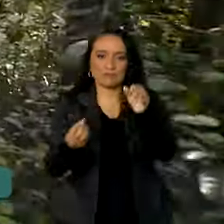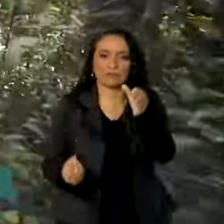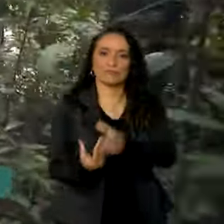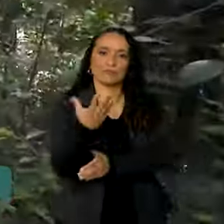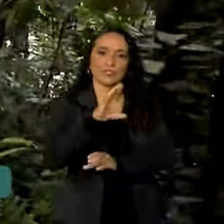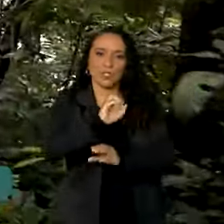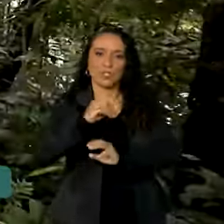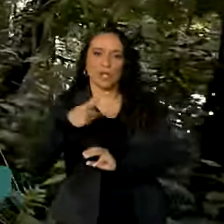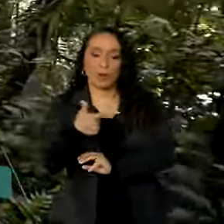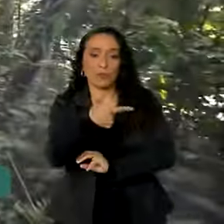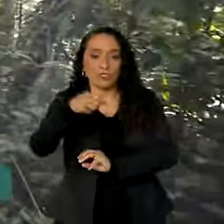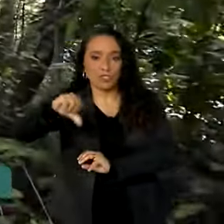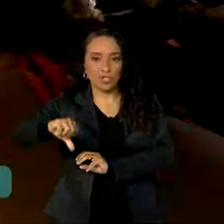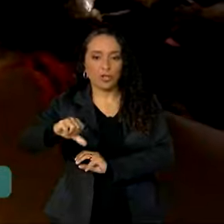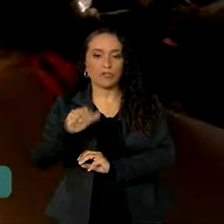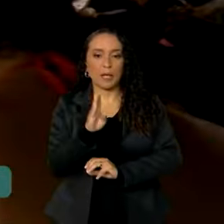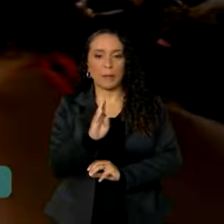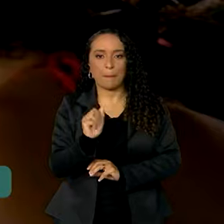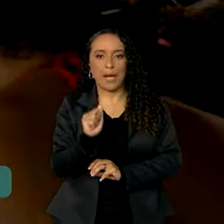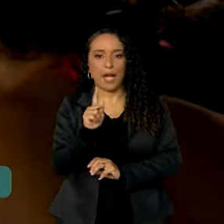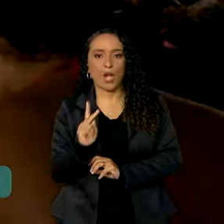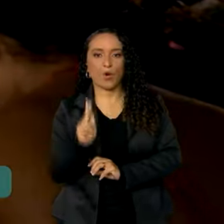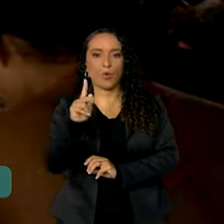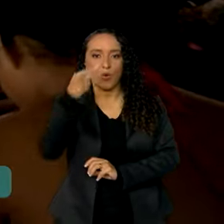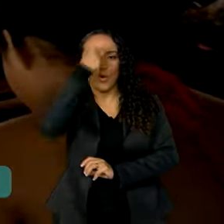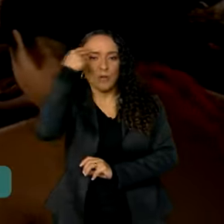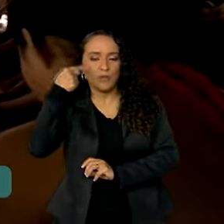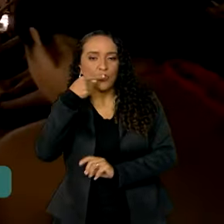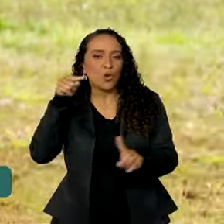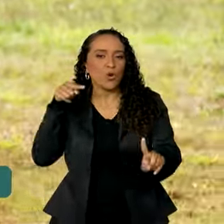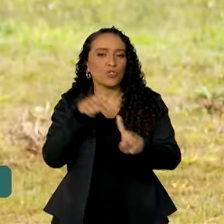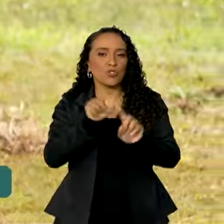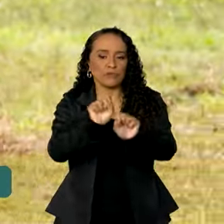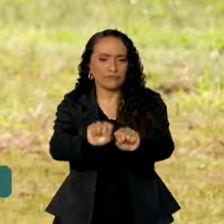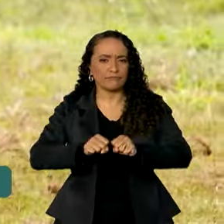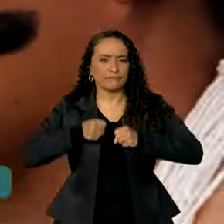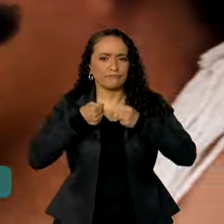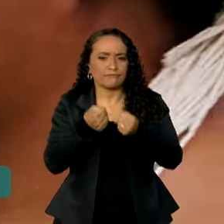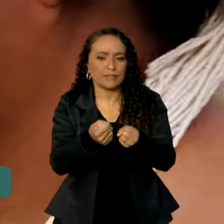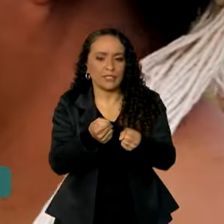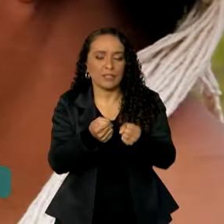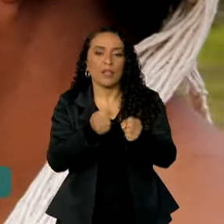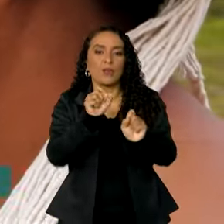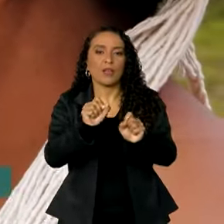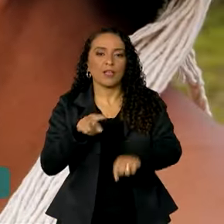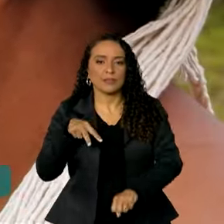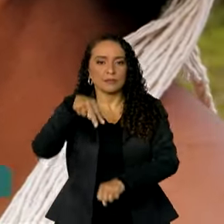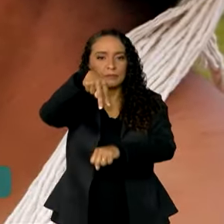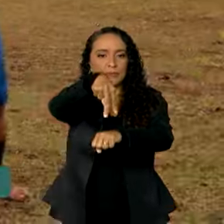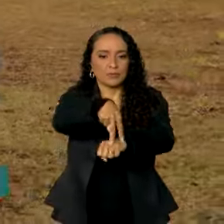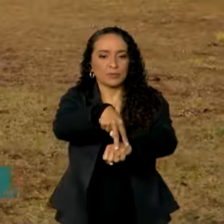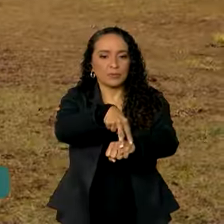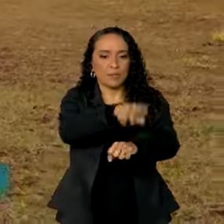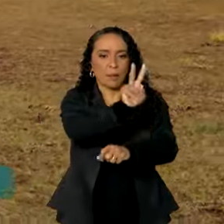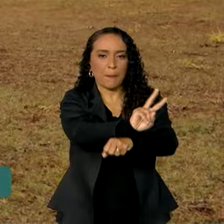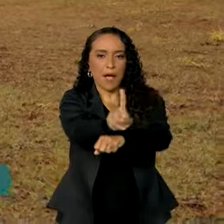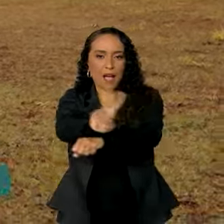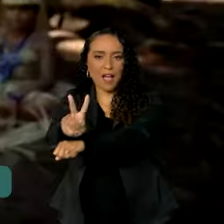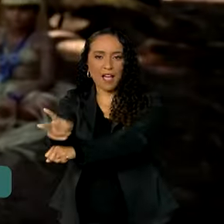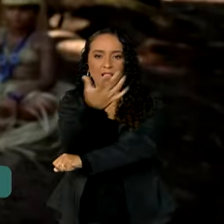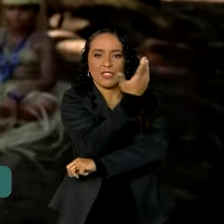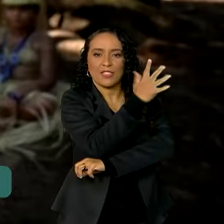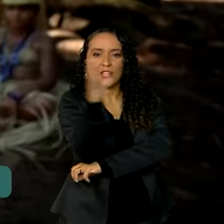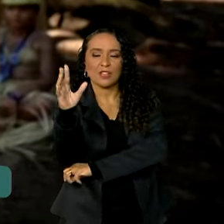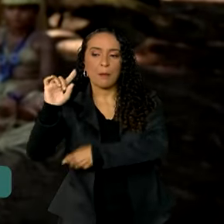na COP29 em Baku, no Azerbaijão, com o objetivo de fortalecer o protagonismo dos guardiões da natureza